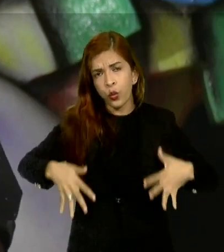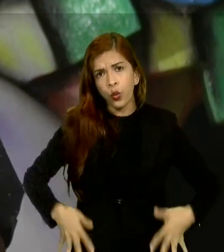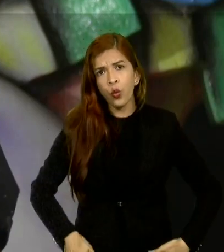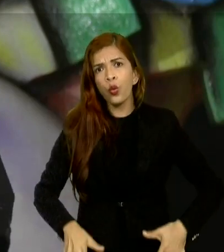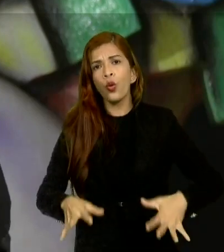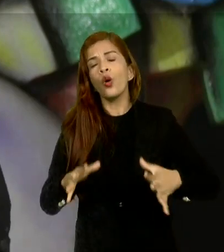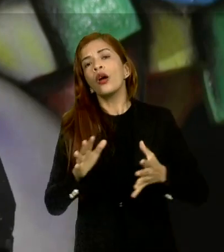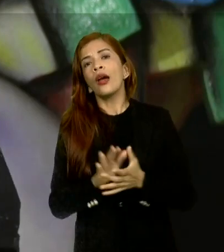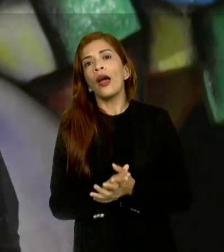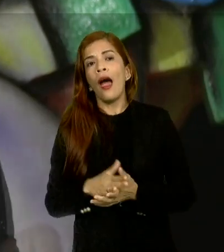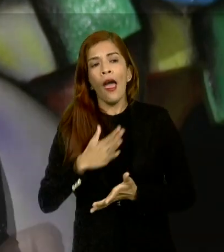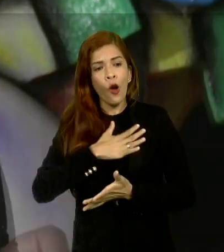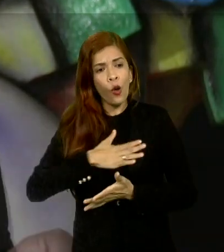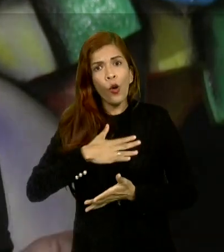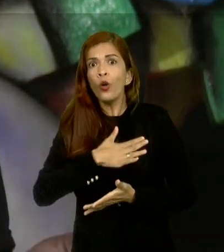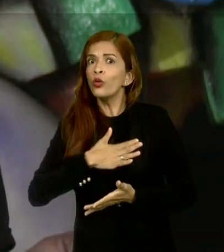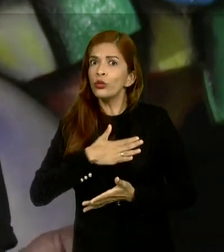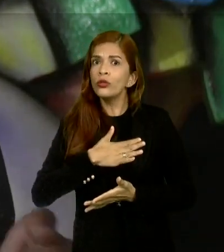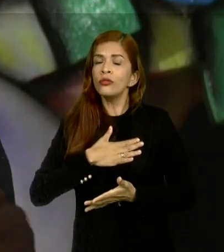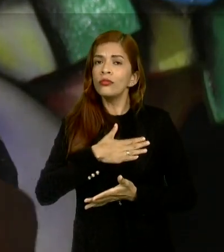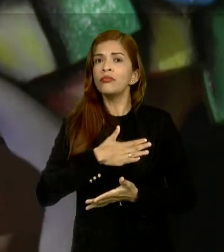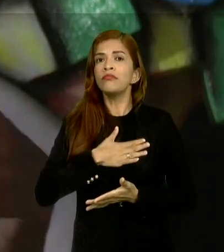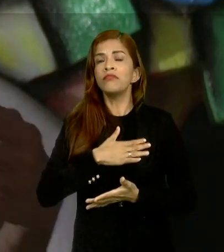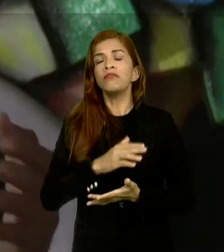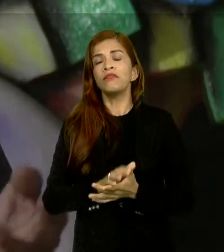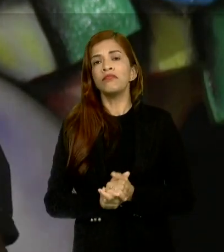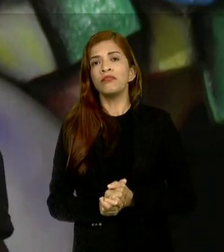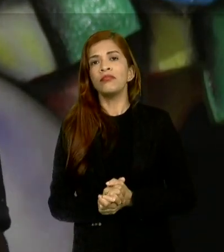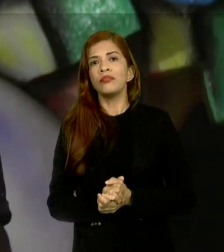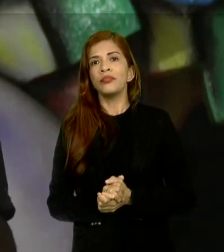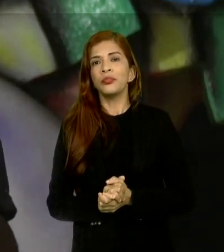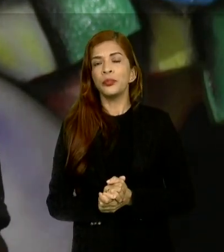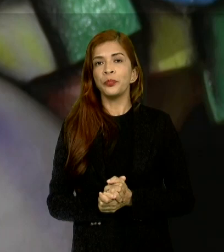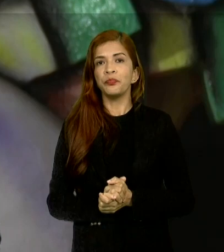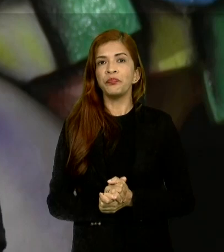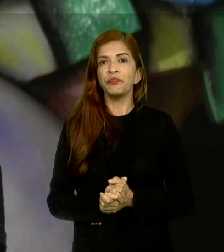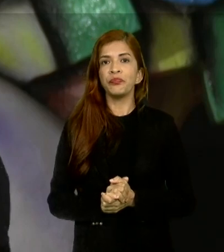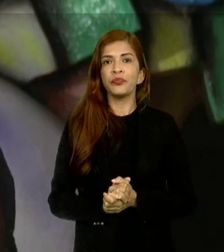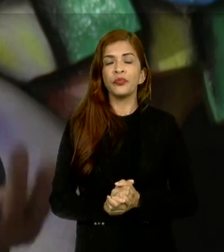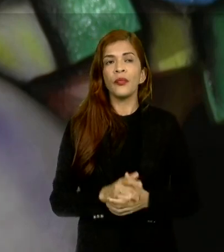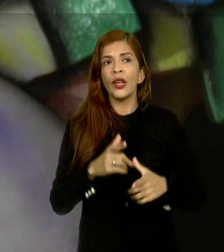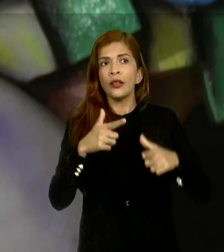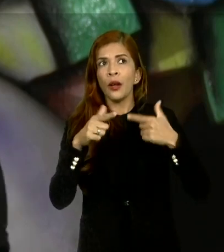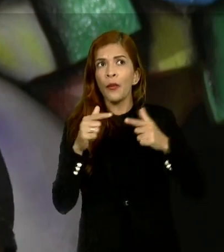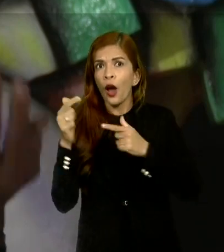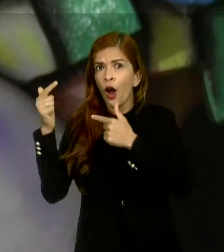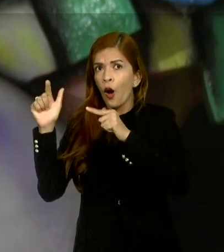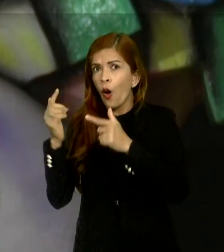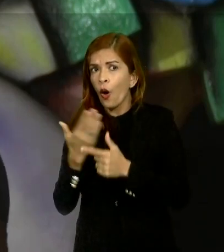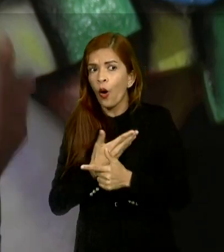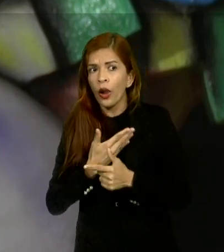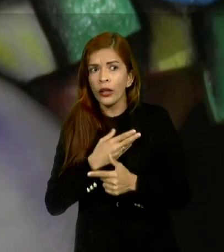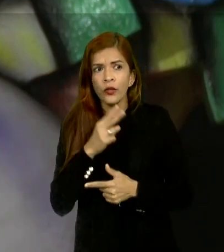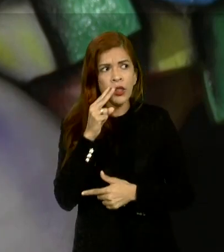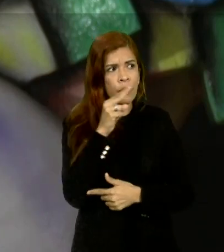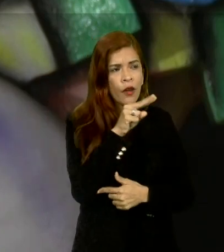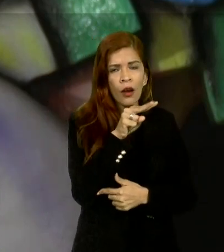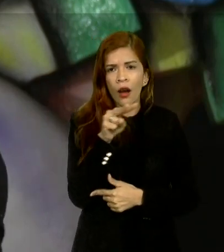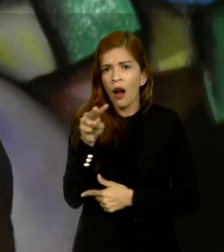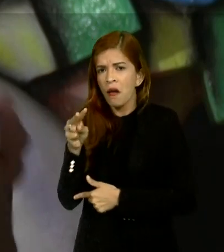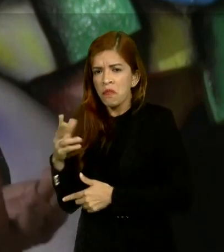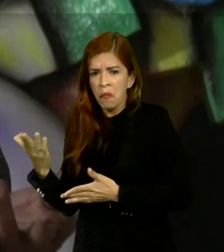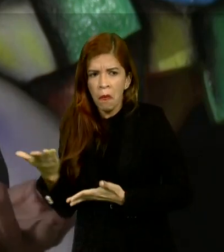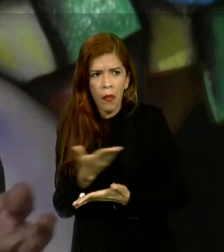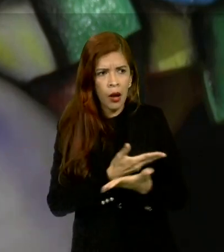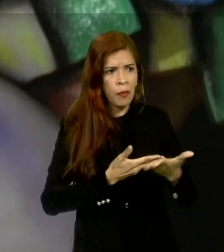foi tomando gosto pelo trabalho. Trabalhos de outros colegas, que você, de tanto ver de estar naquele envolvido, você